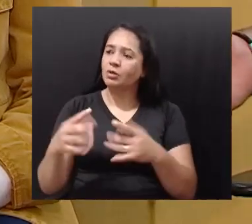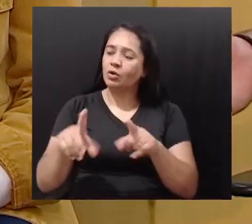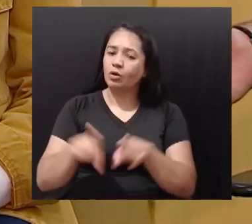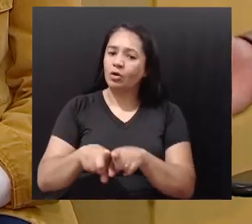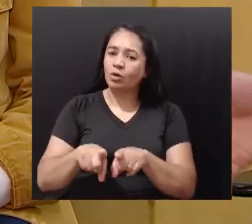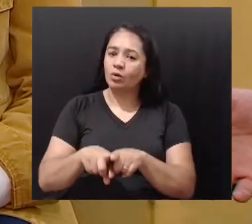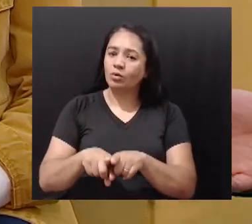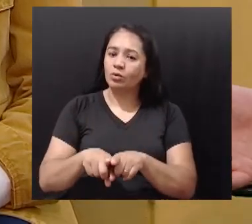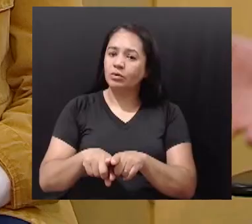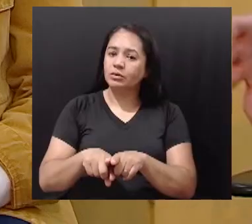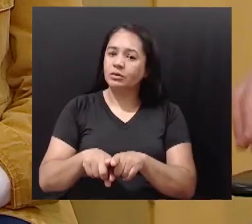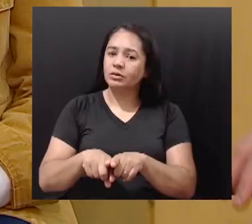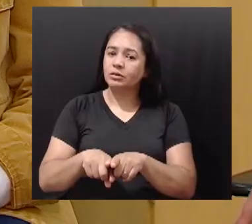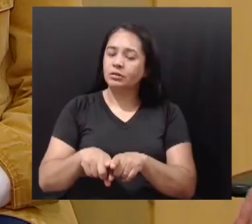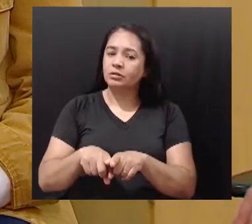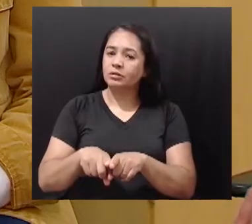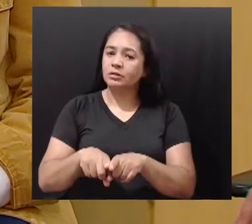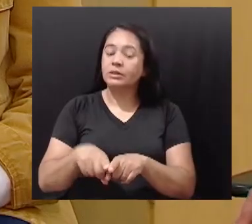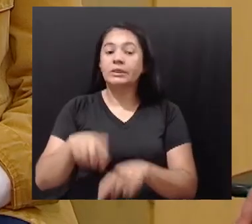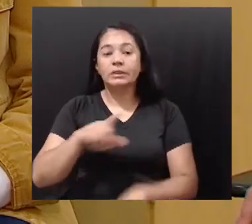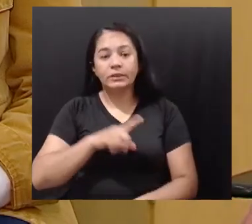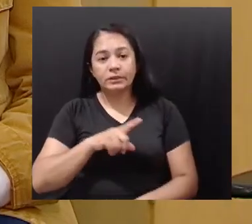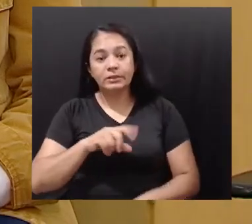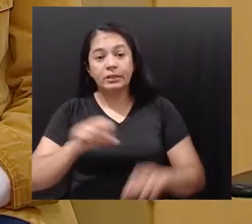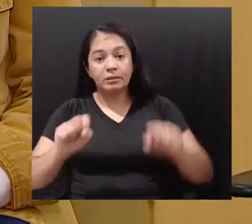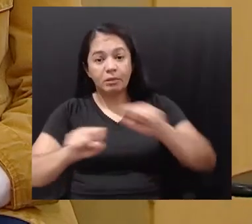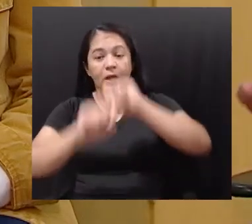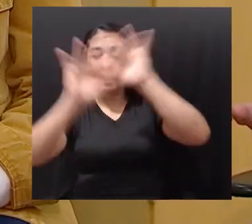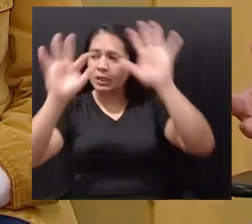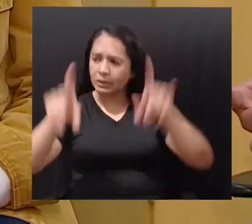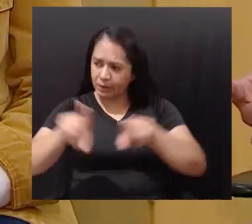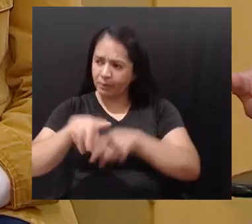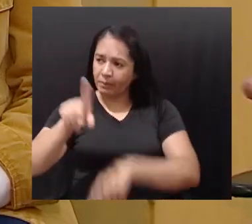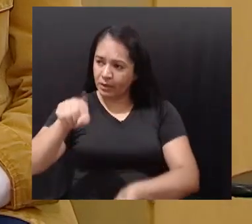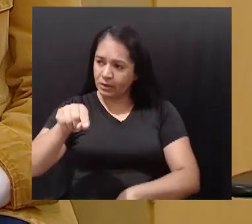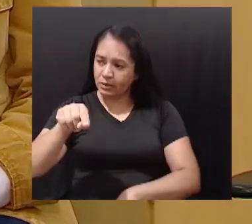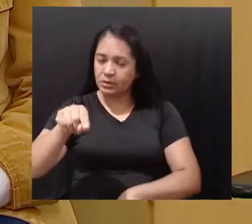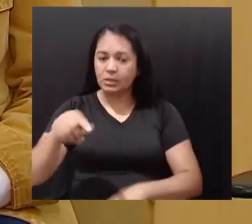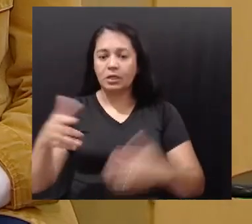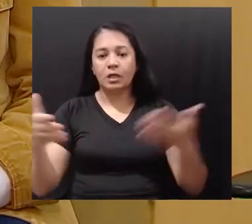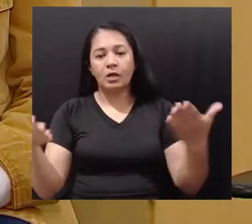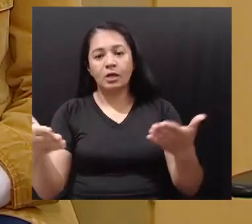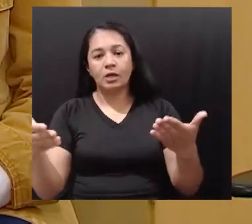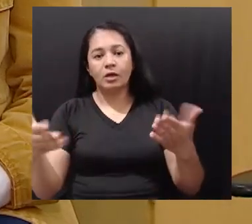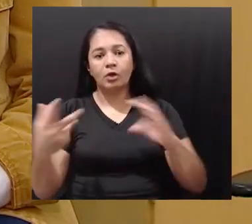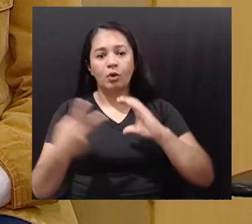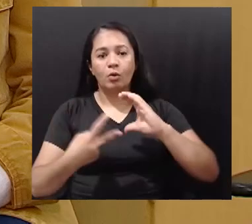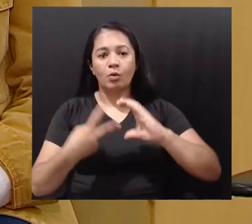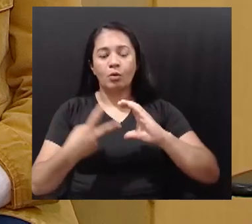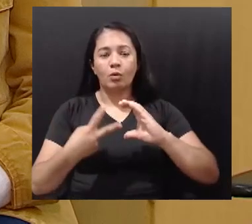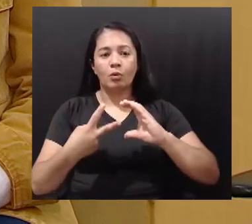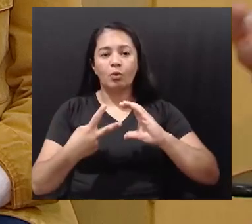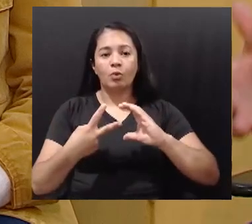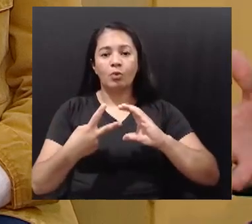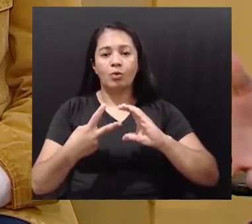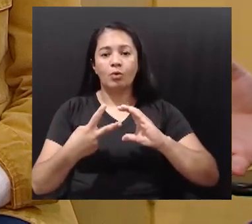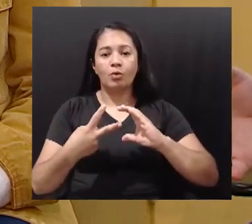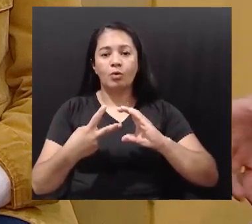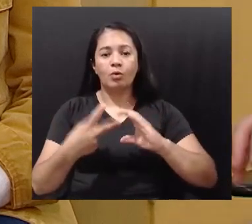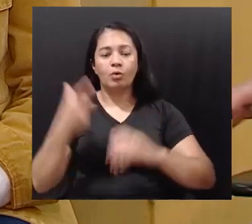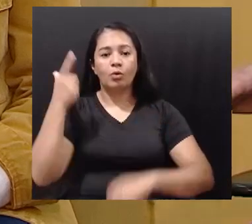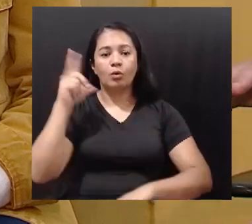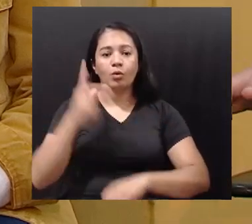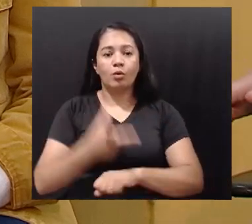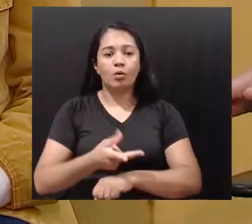atribuições citadas, tem a questão da transparência também, né? E recentemente a Câmara recebeu e participou de várias